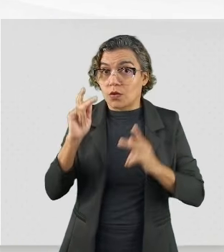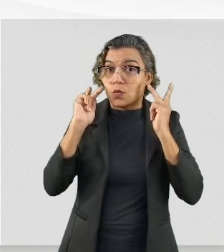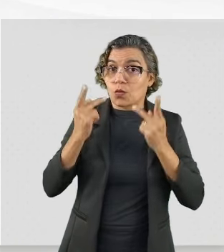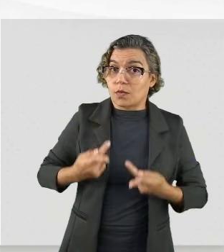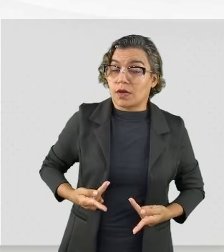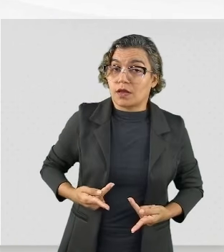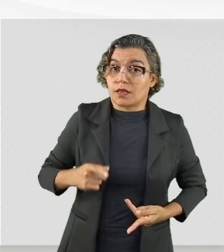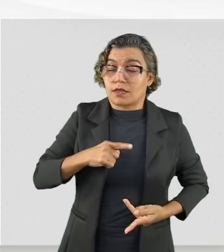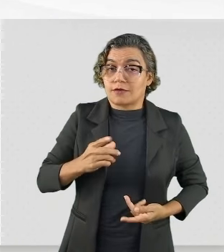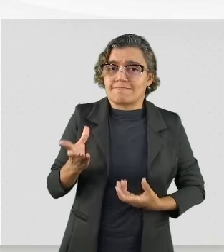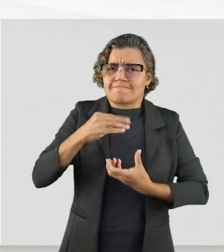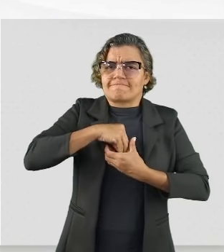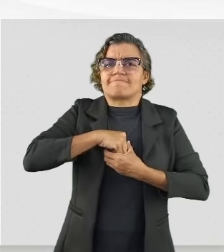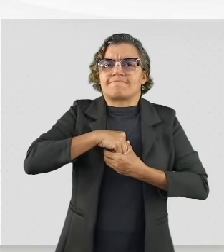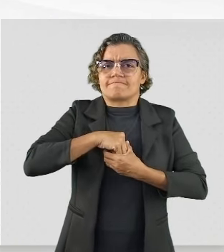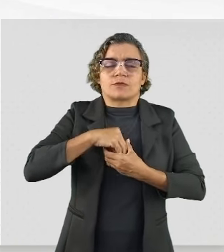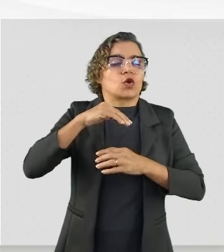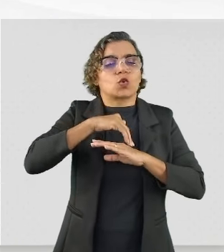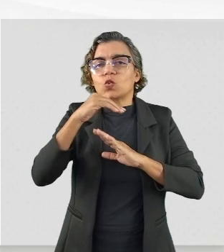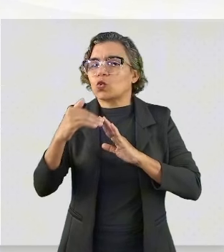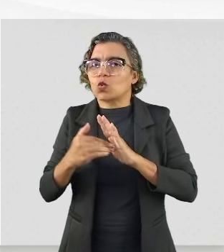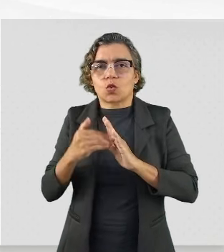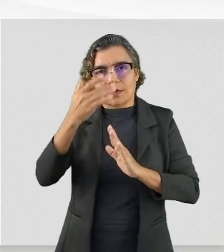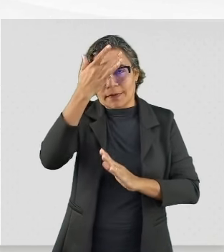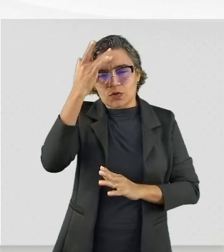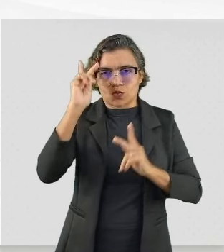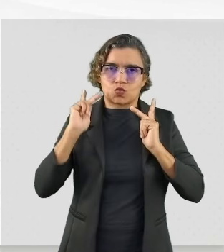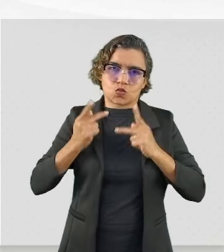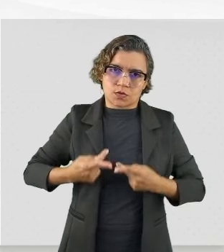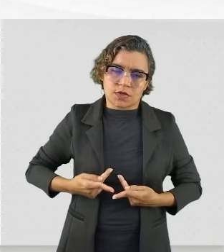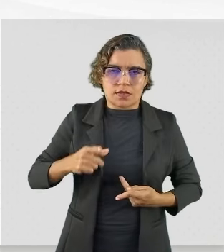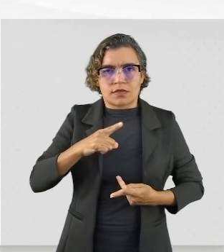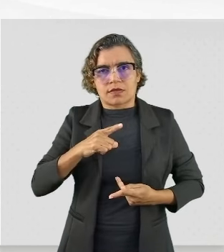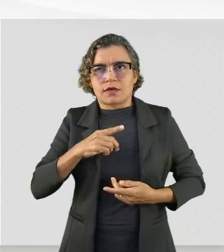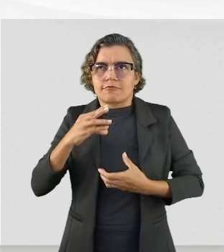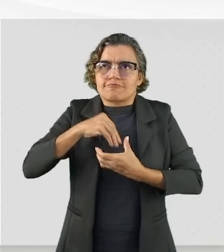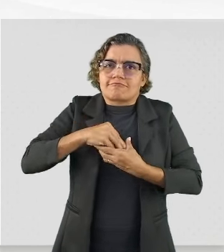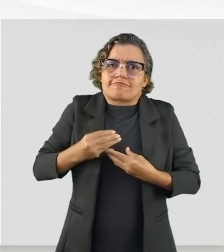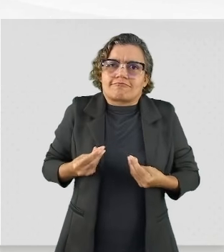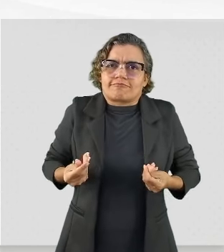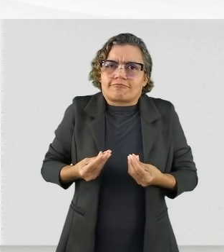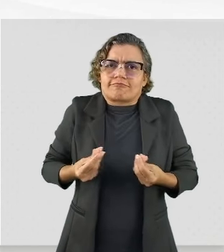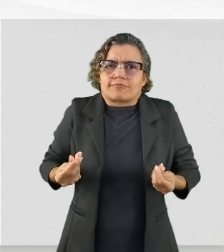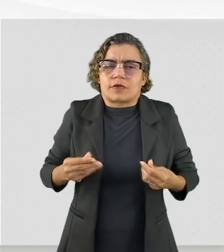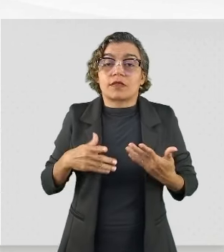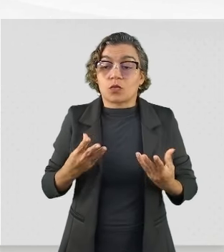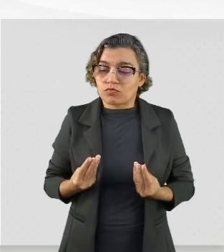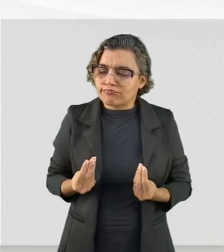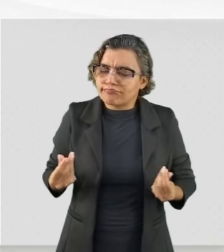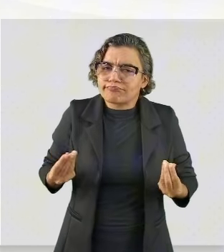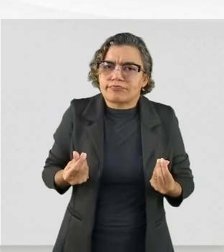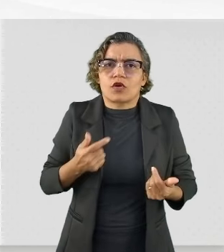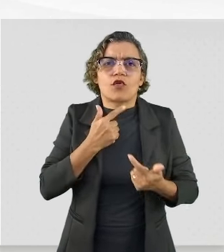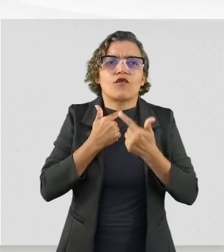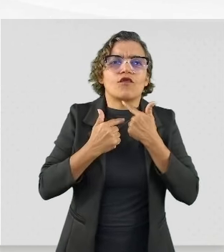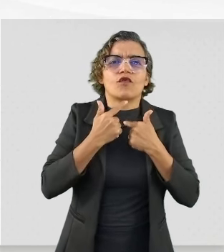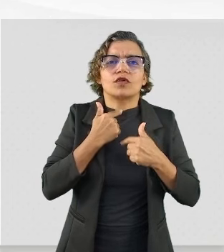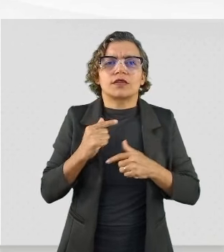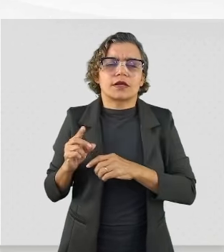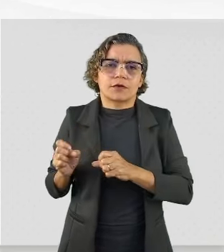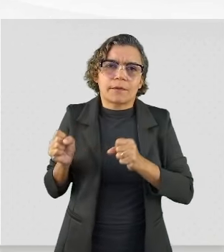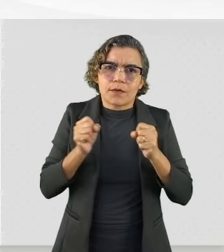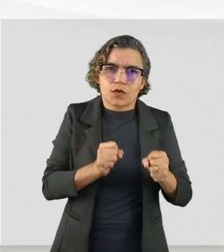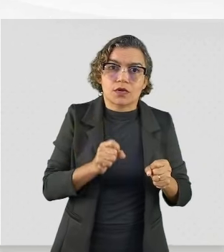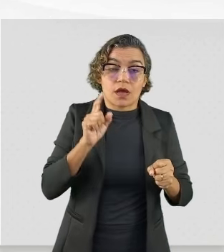coisa dentro dele. Todos os seres humanos, né, digamos, têm uma essência, digamos assim. E essa essência é essa vontade de poder. É